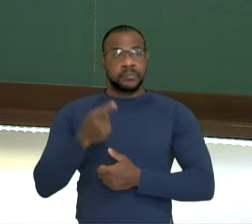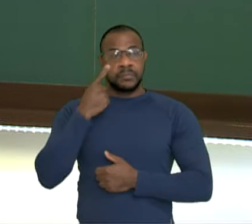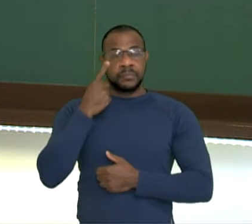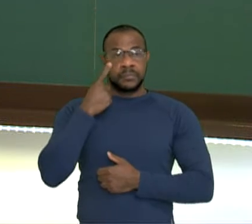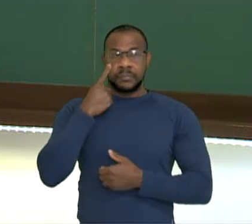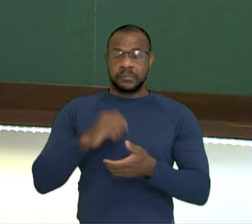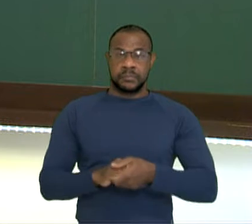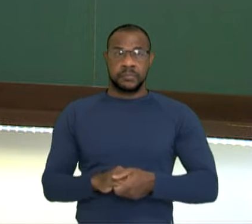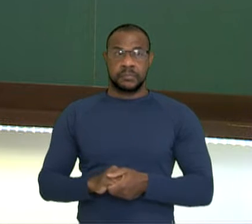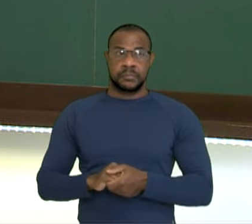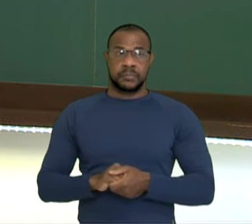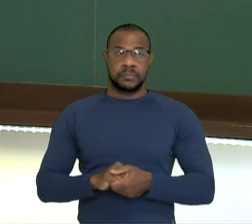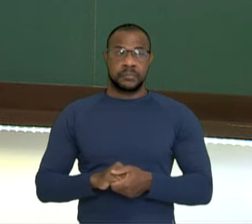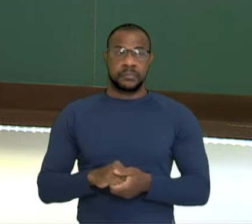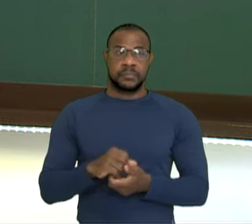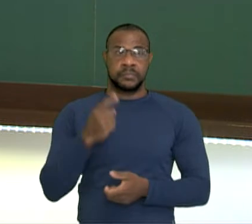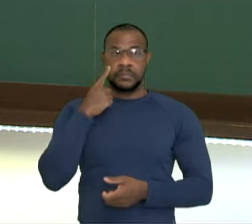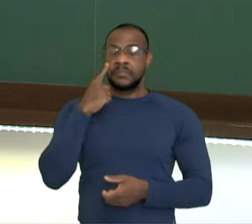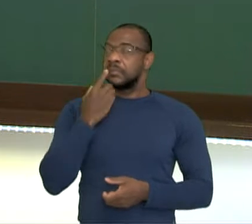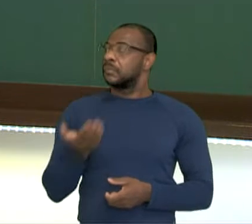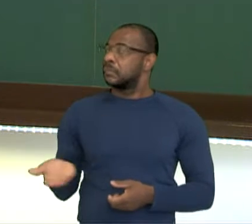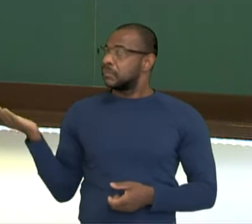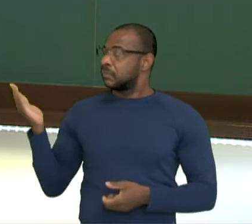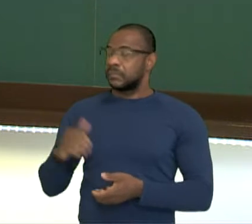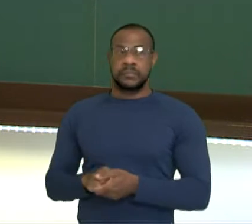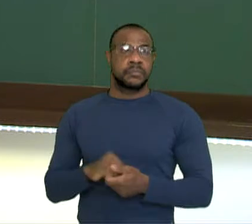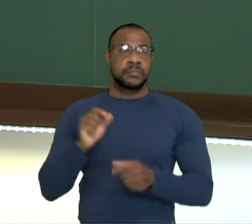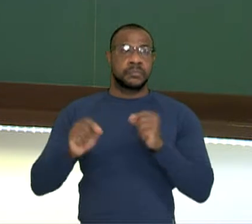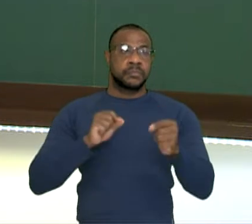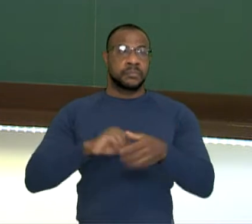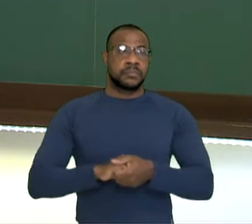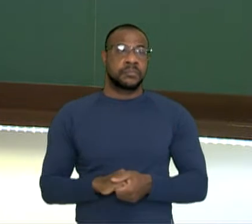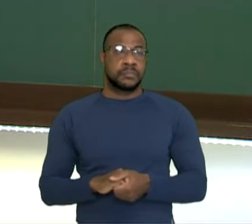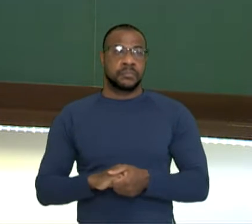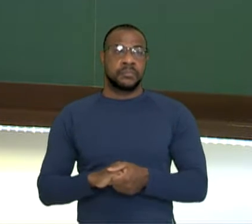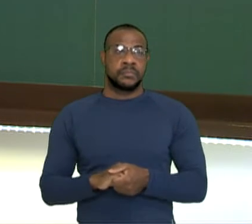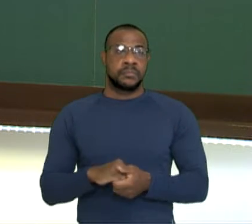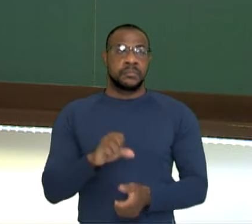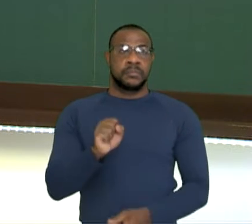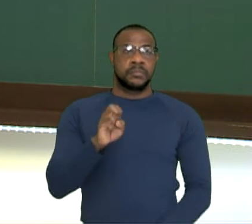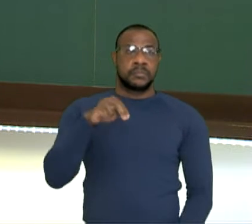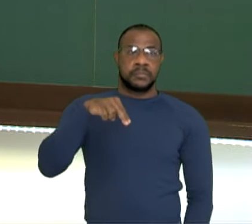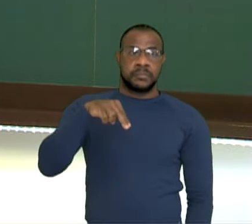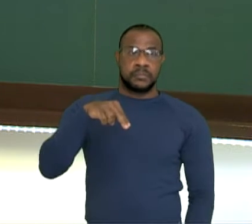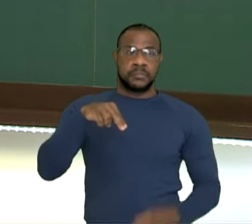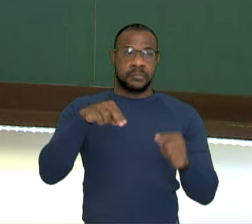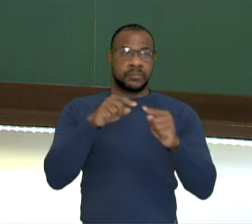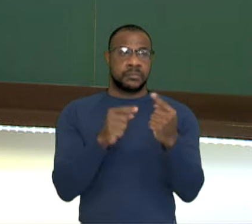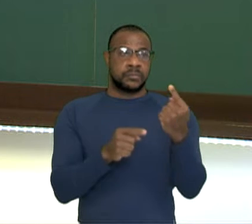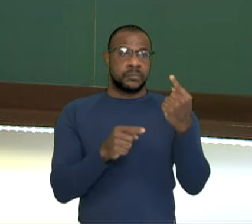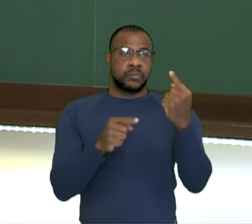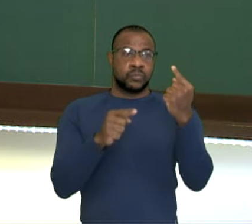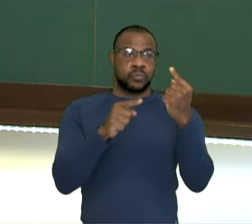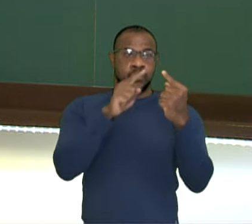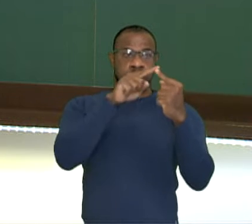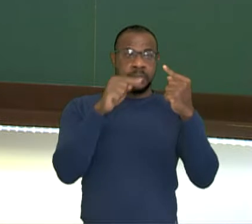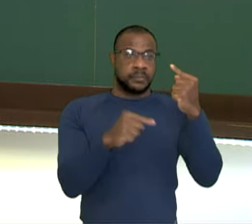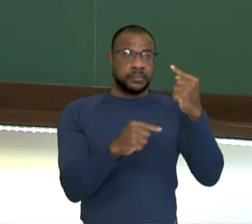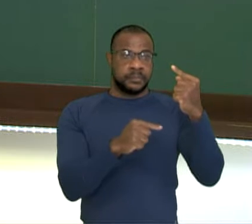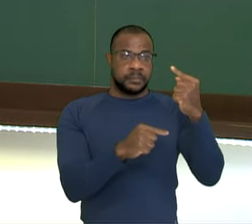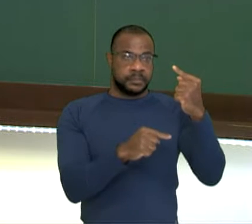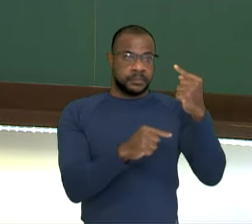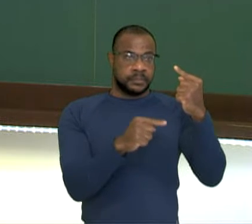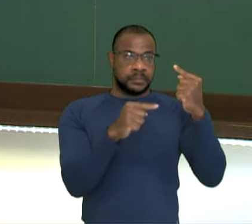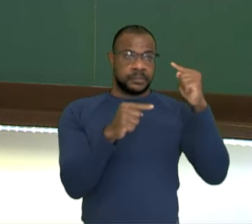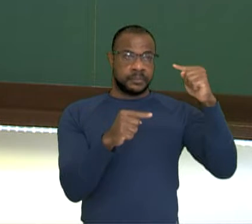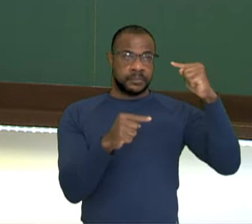na função seno, o meu intervalo ele vai de 1 a menos 1. Nessa nova função